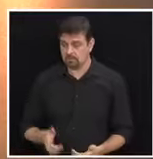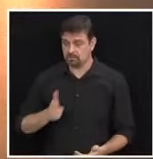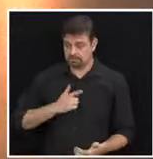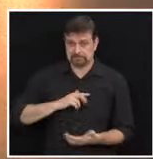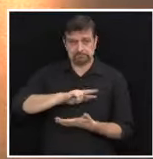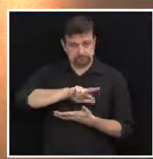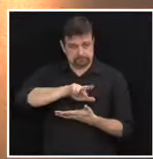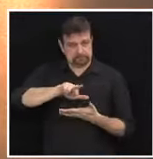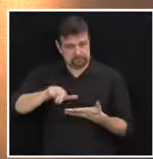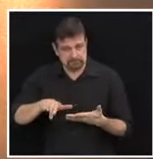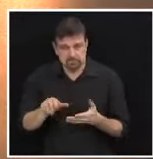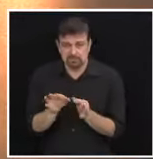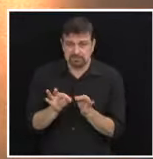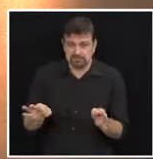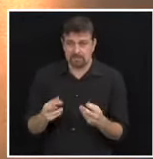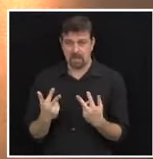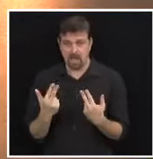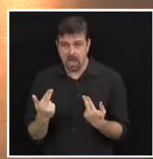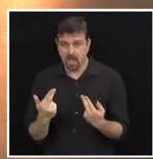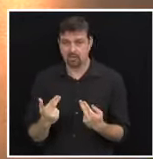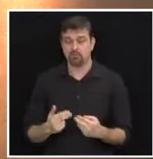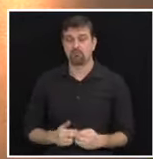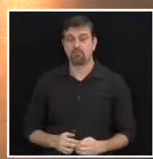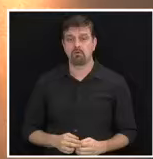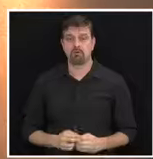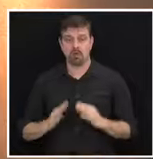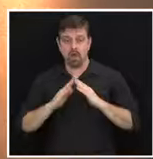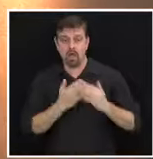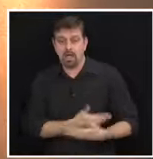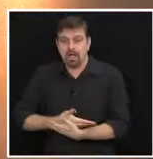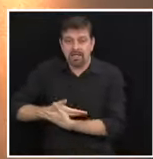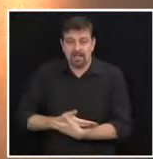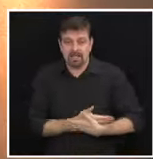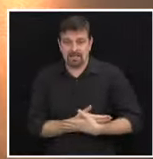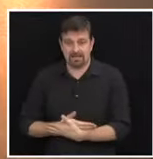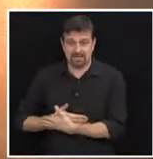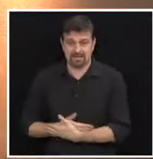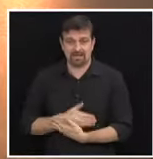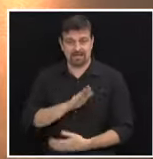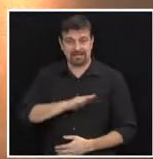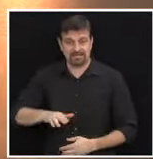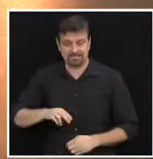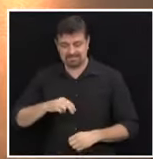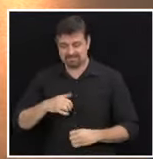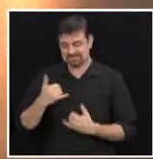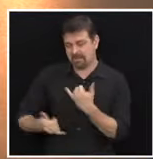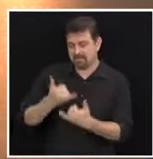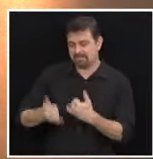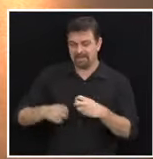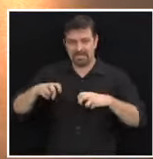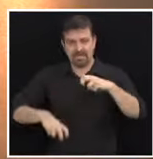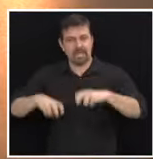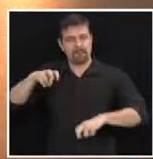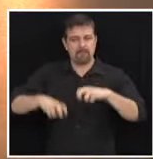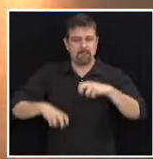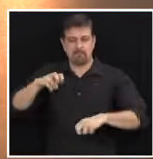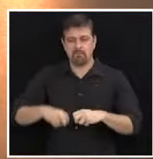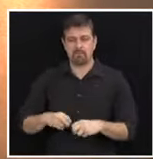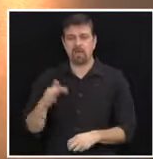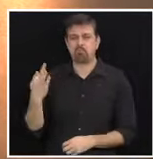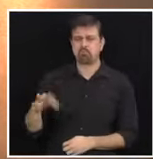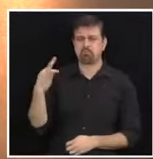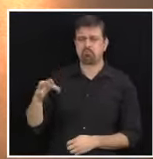assim, como uma criança na creche. A criança, ela brinca, pula, né? Se